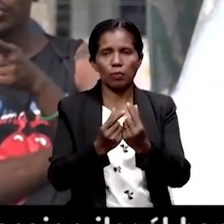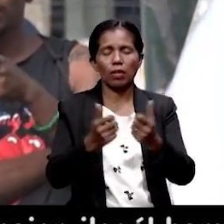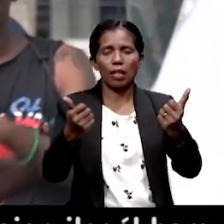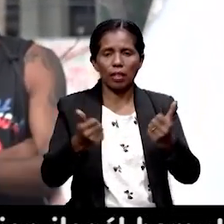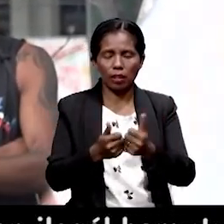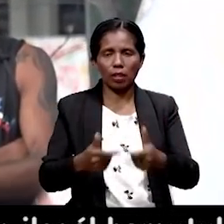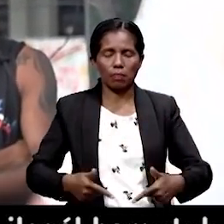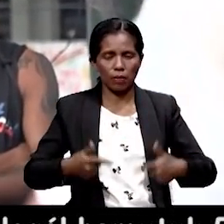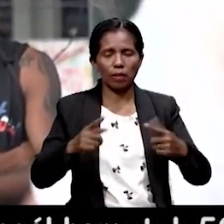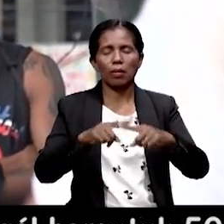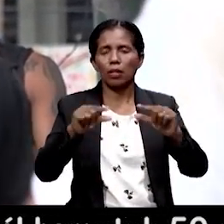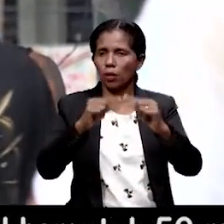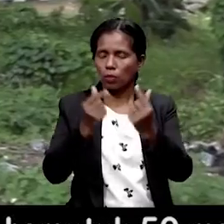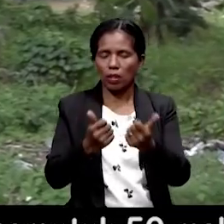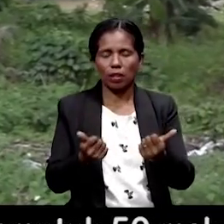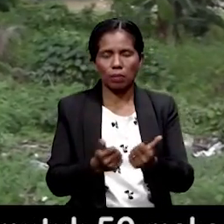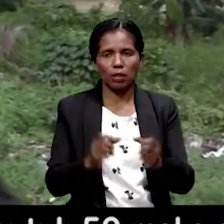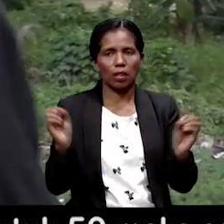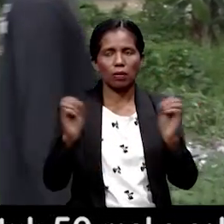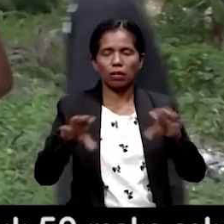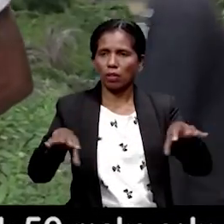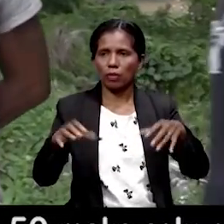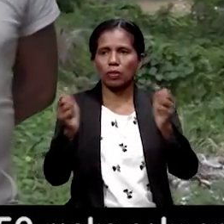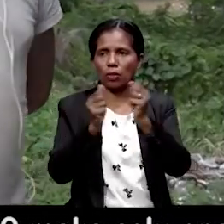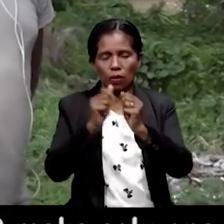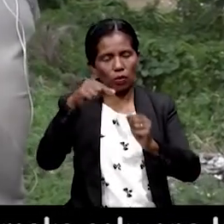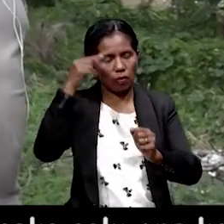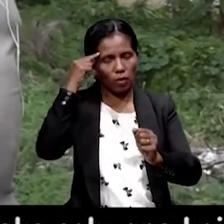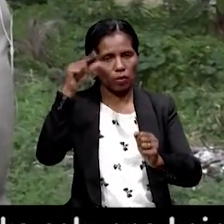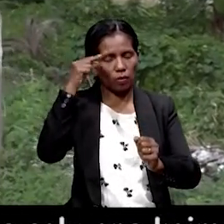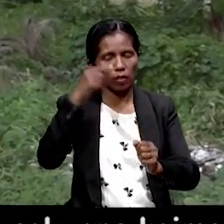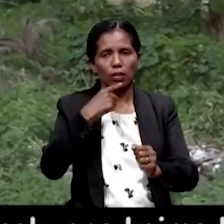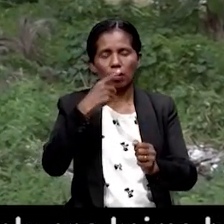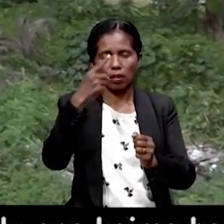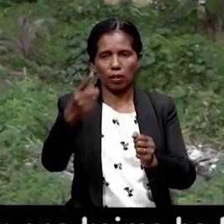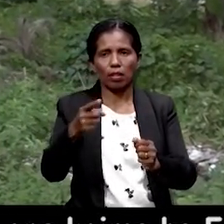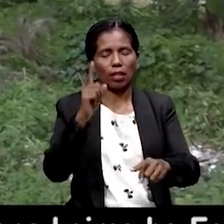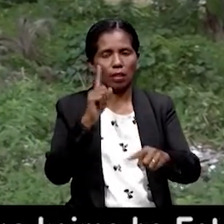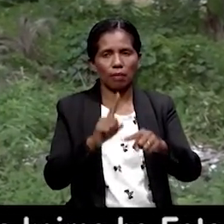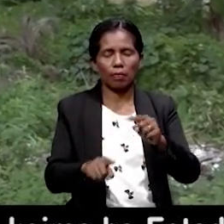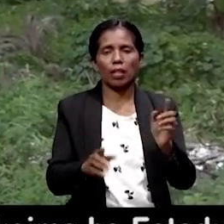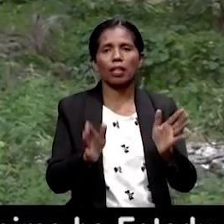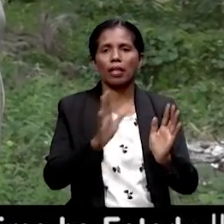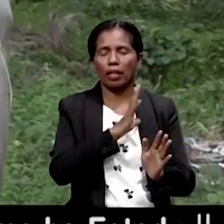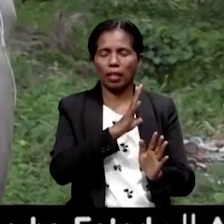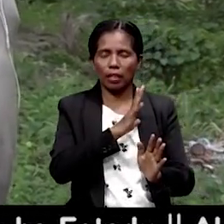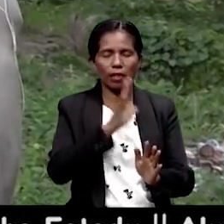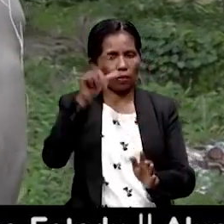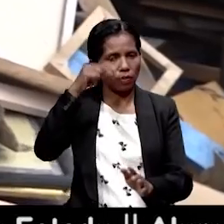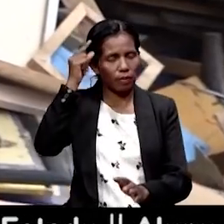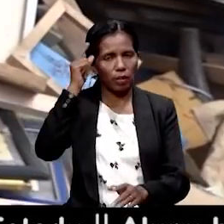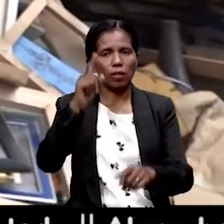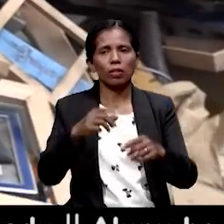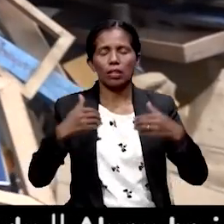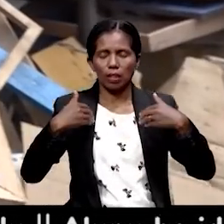mas be Arte Moris maclaco e coopera o governo. Governante ne declara Grupo Arte Moris la bela dependência liuba governo, ho de